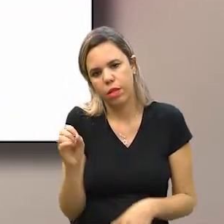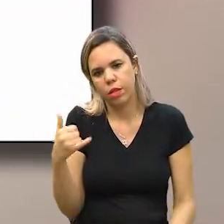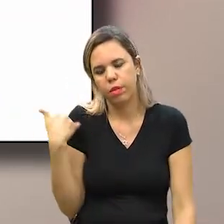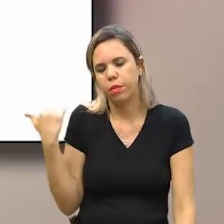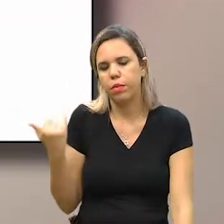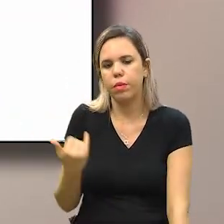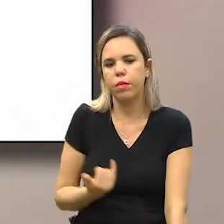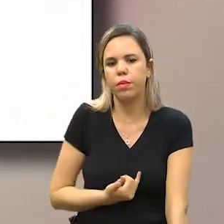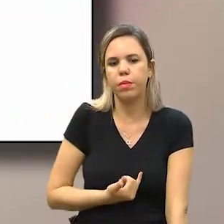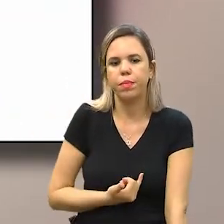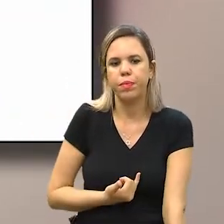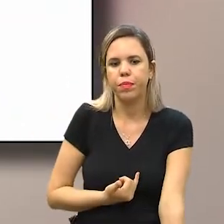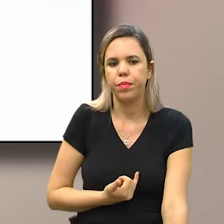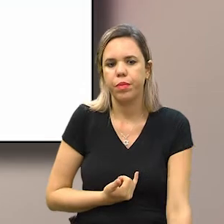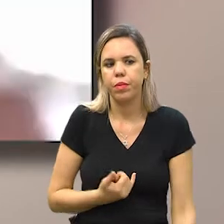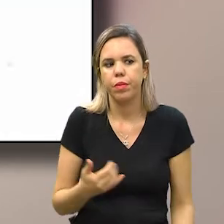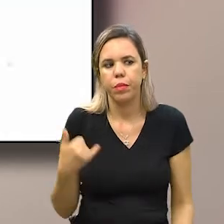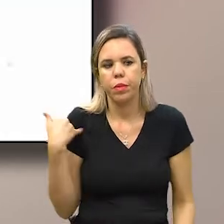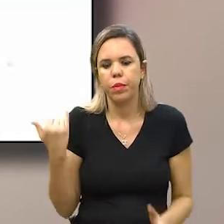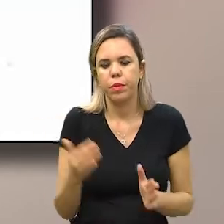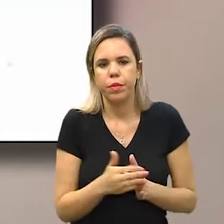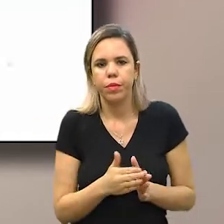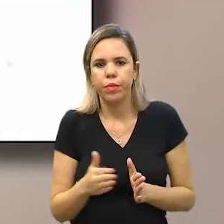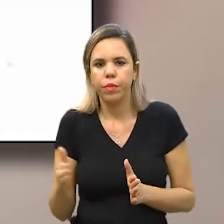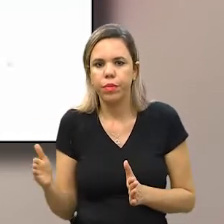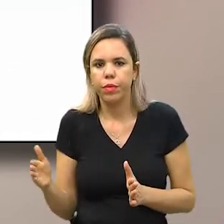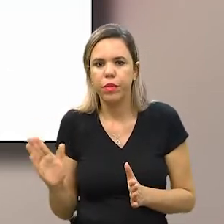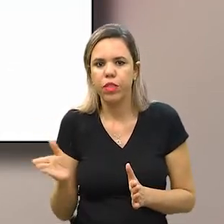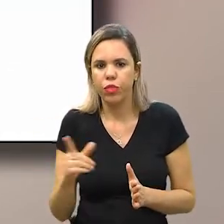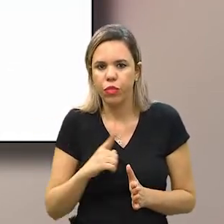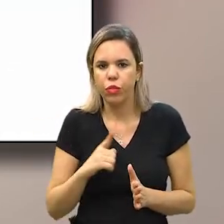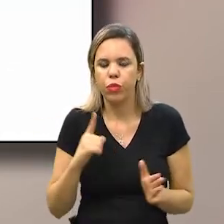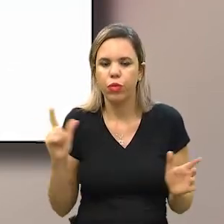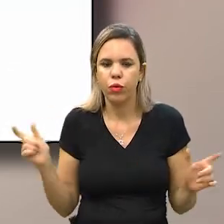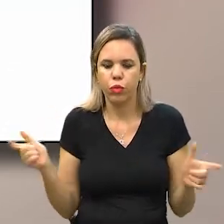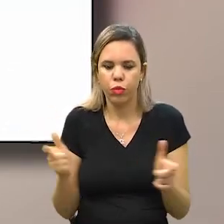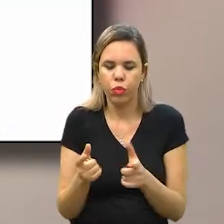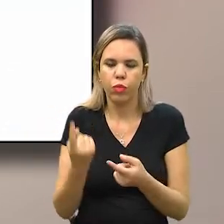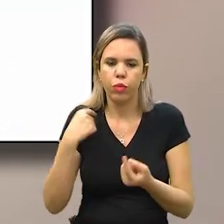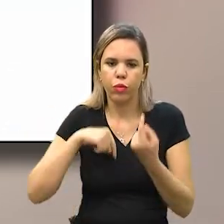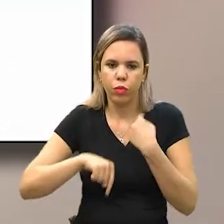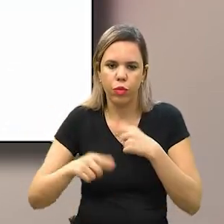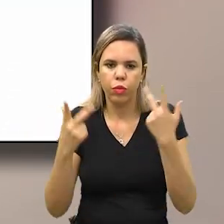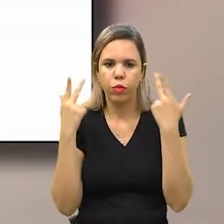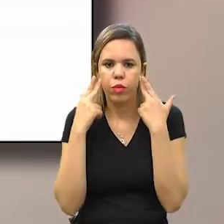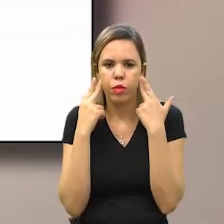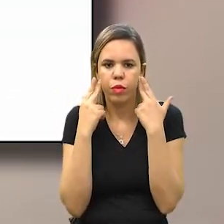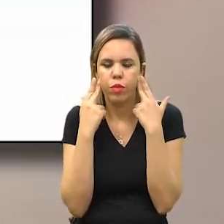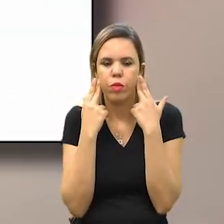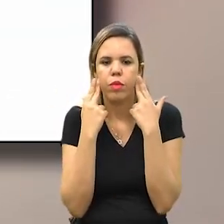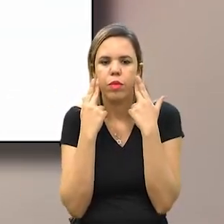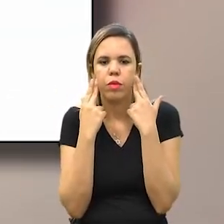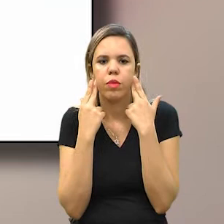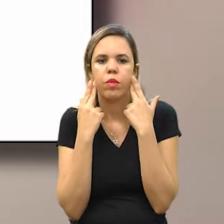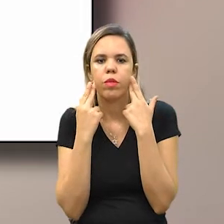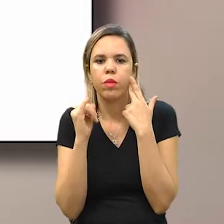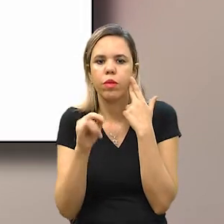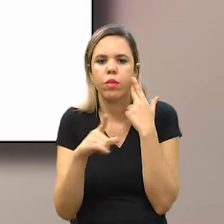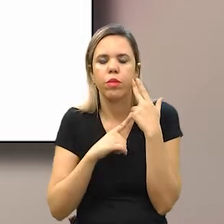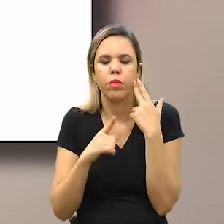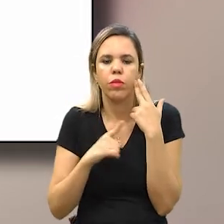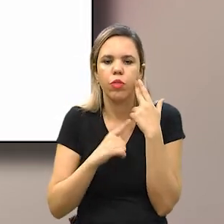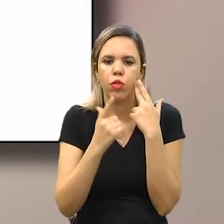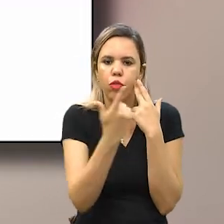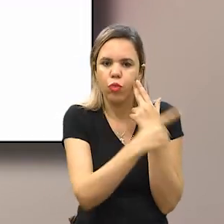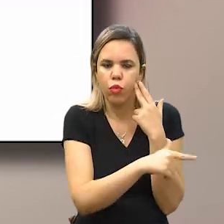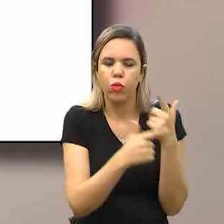dos 60 anos, porque nessa faixa etária você já tem uma queda da imunidade natural, né? E se